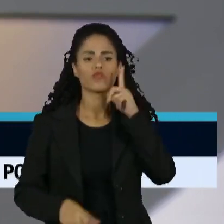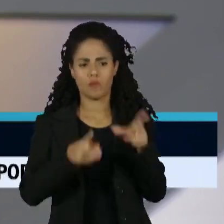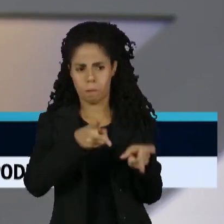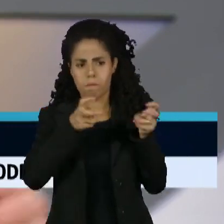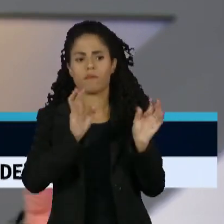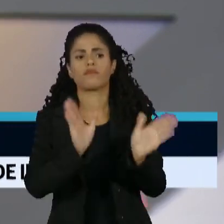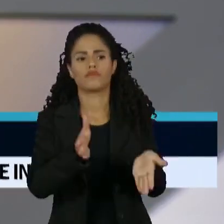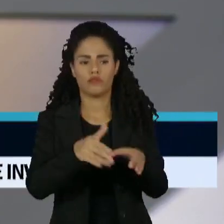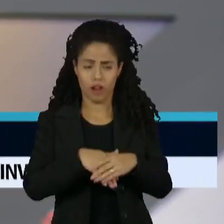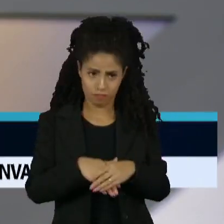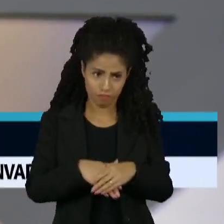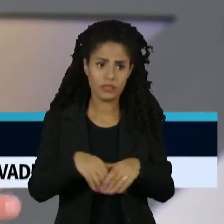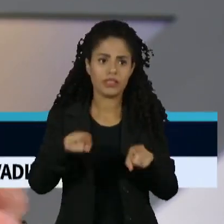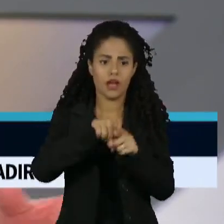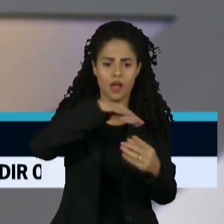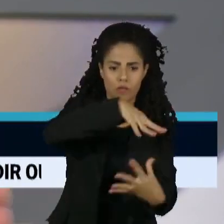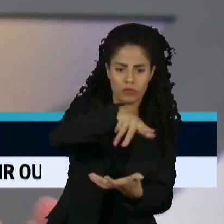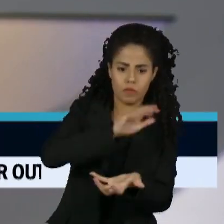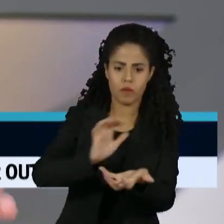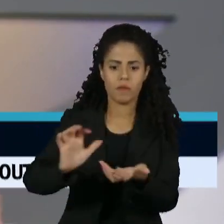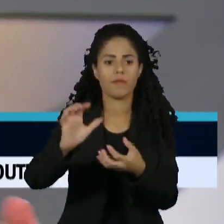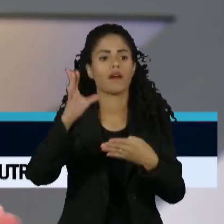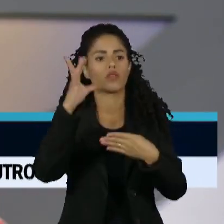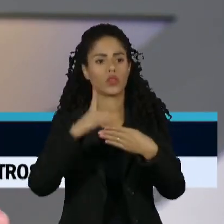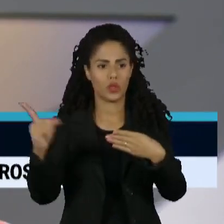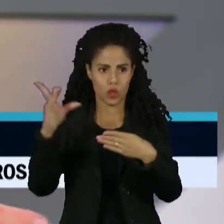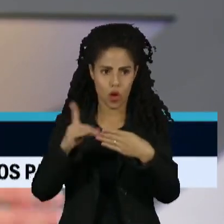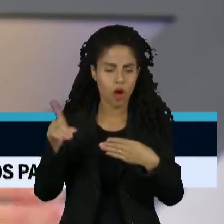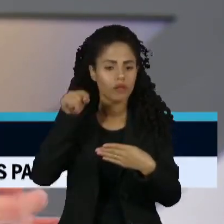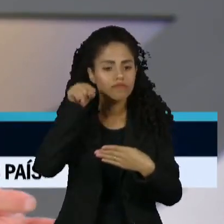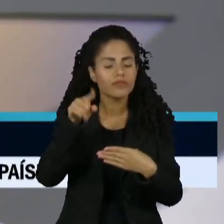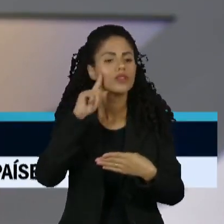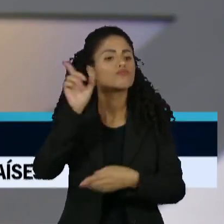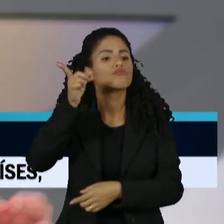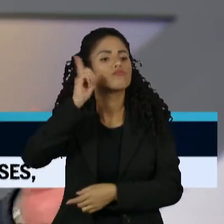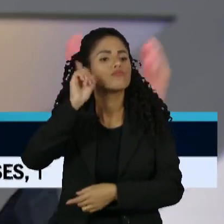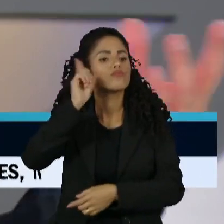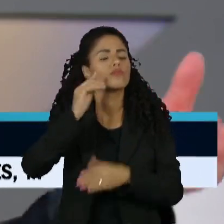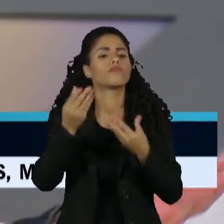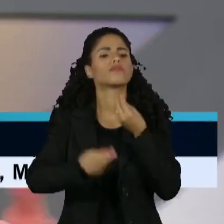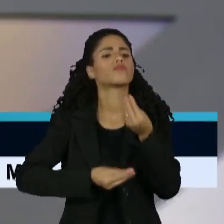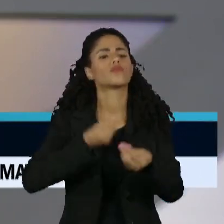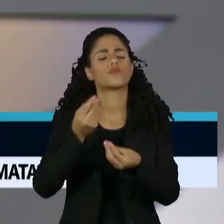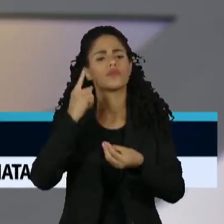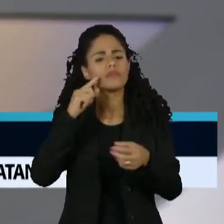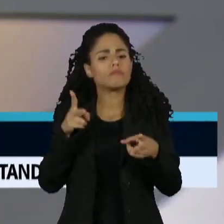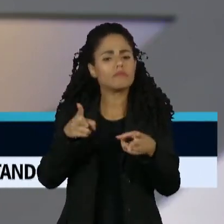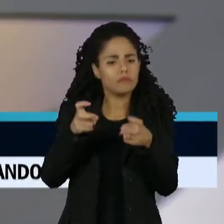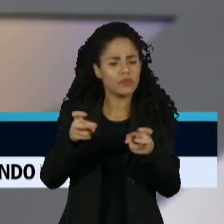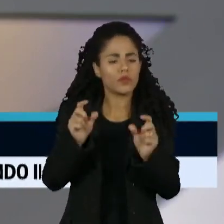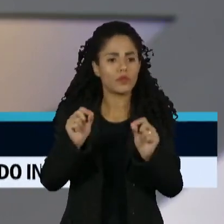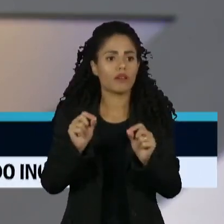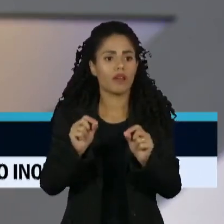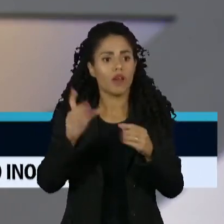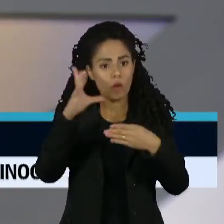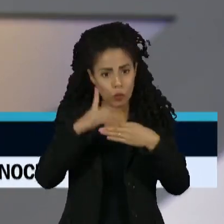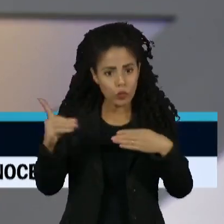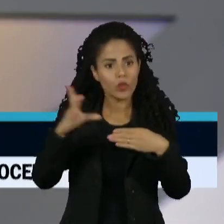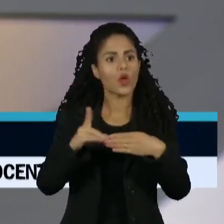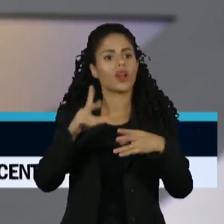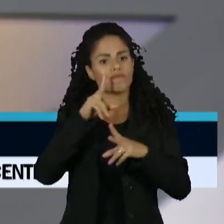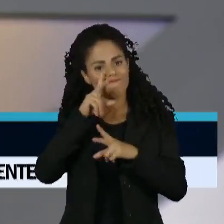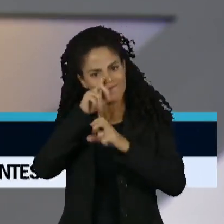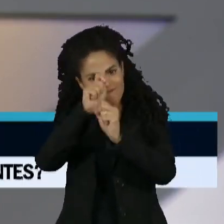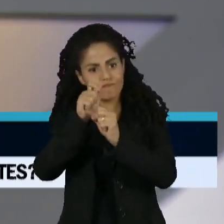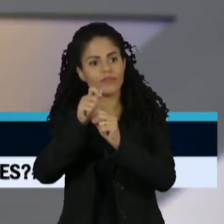fortalecimento global do dólar. Obviamente, tem flutuações de dia a dia, mas a gente viu o dólar que está se fortalecendo